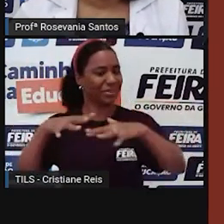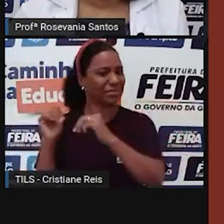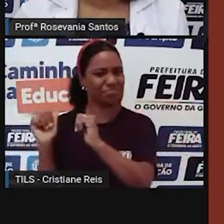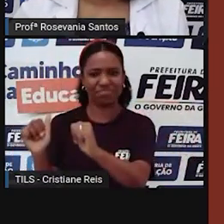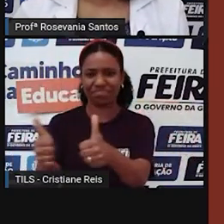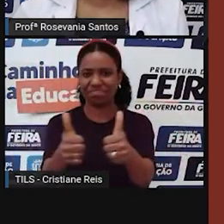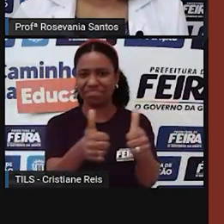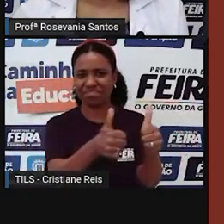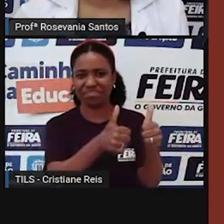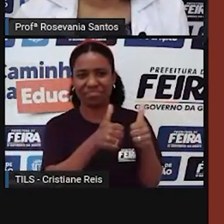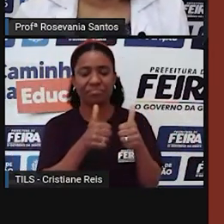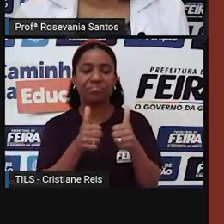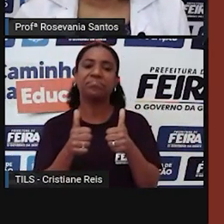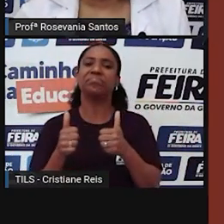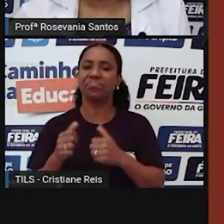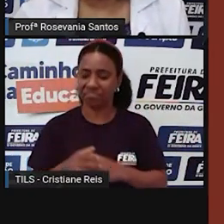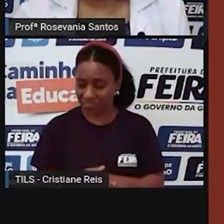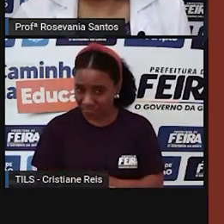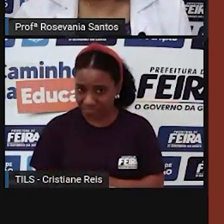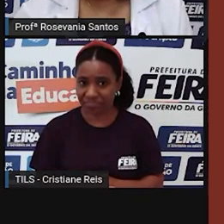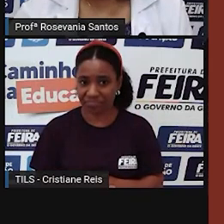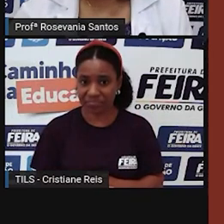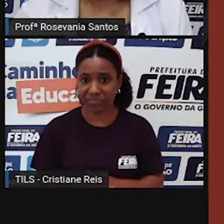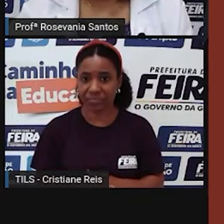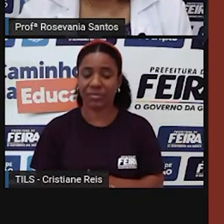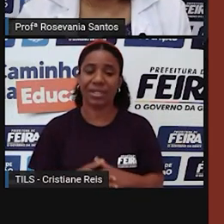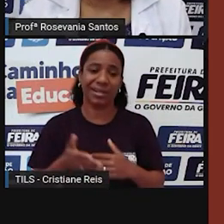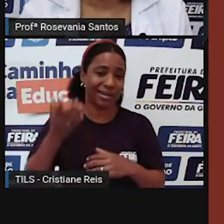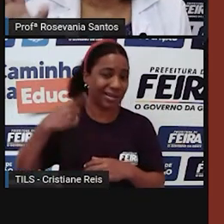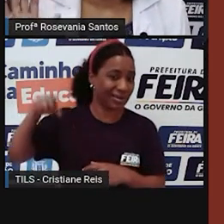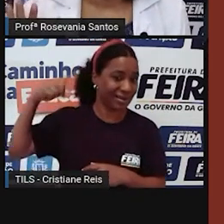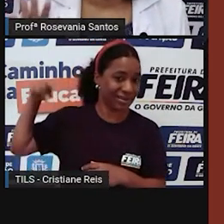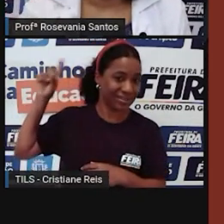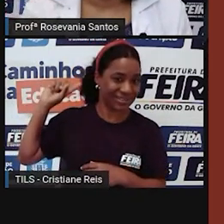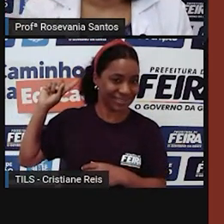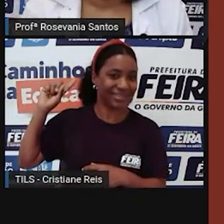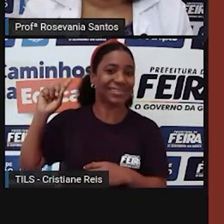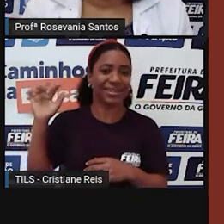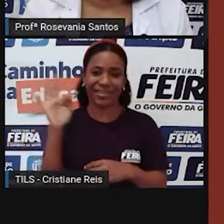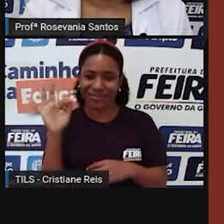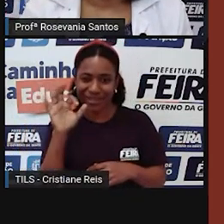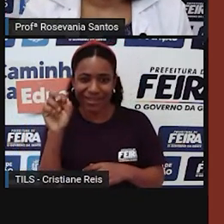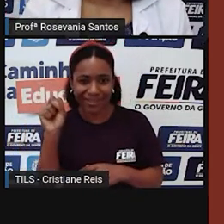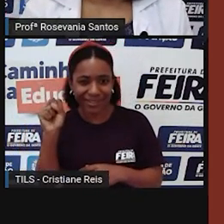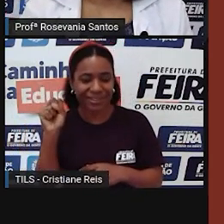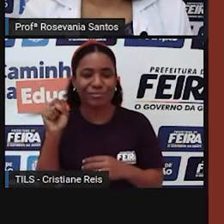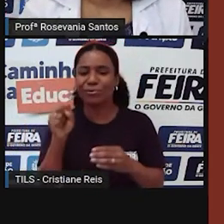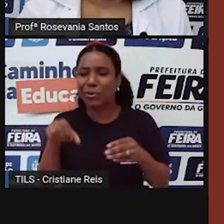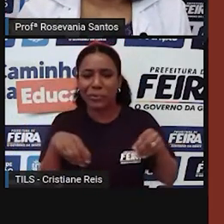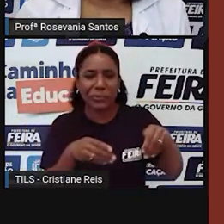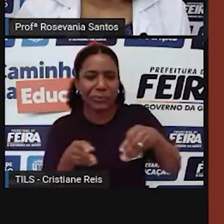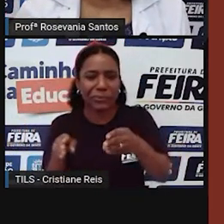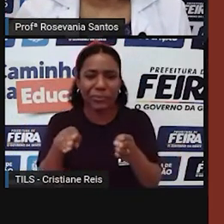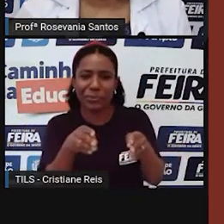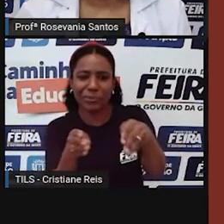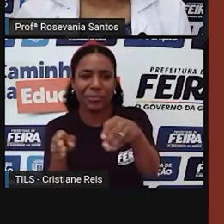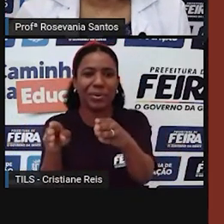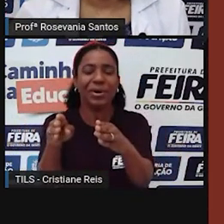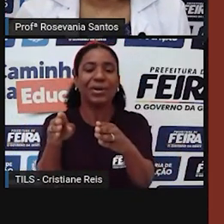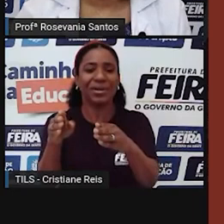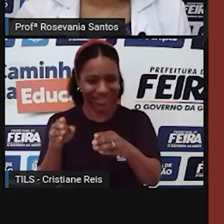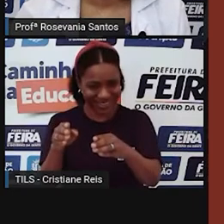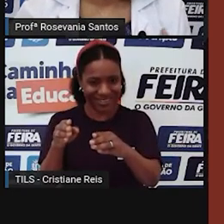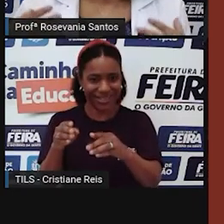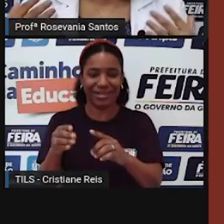nossa cidade, que começou como, digamos assim, né, uma estrada para passagem, né, do gado, né,